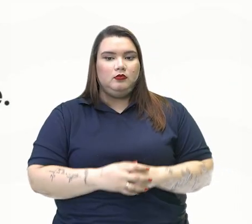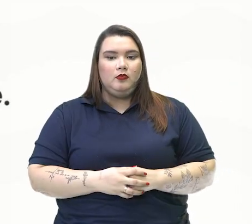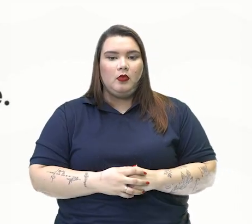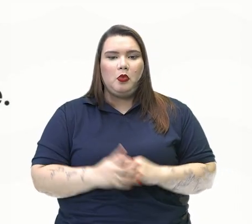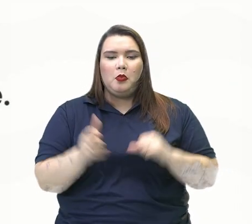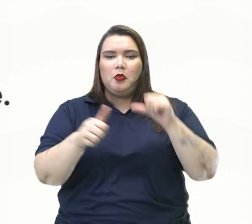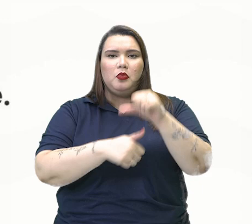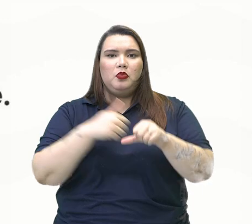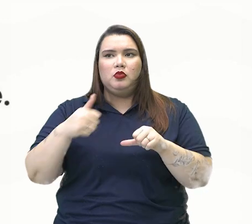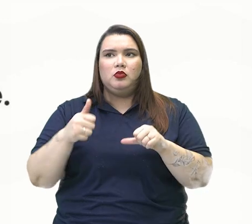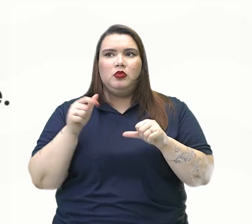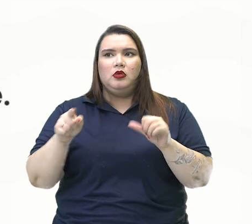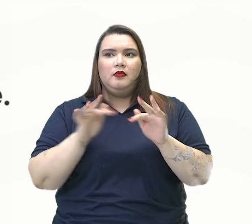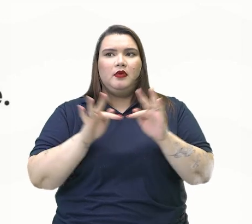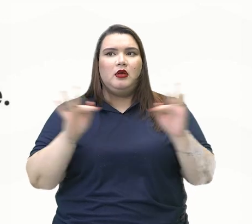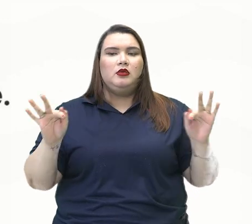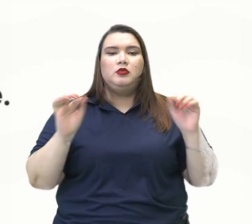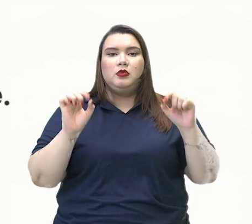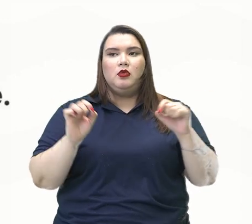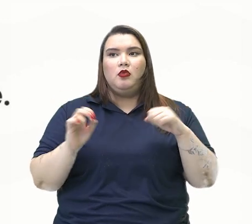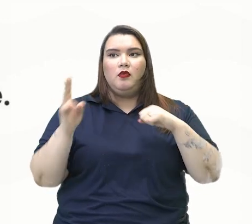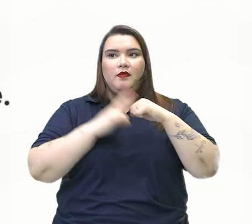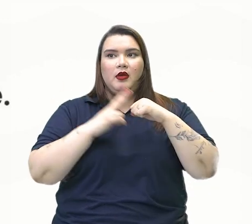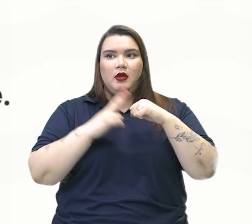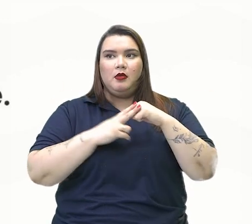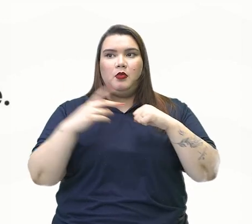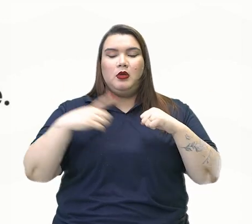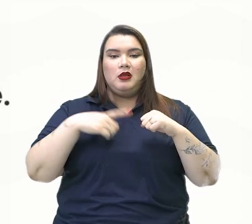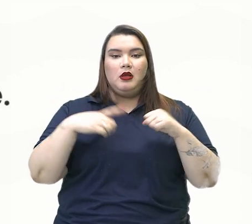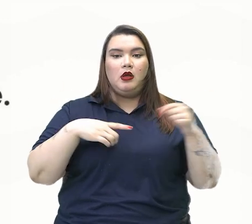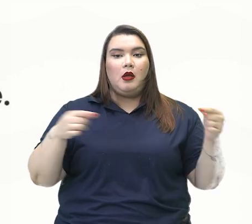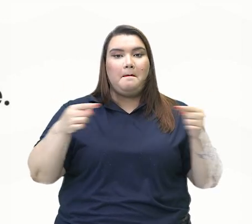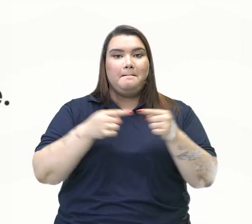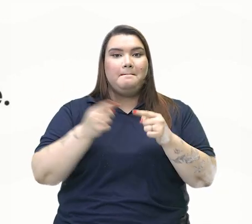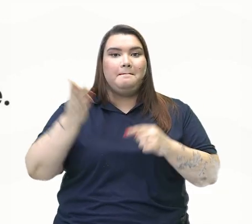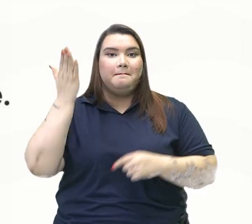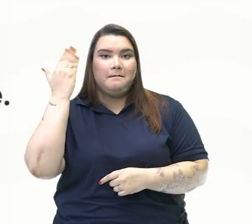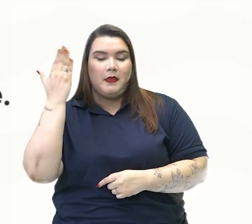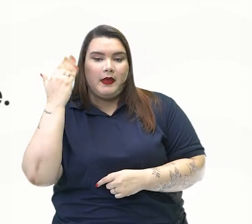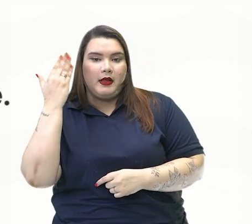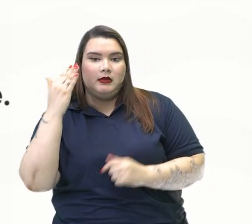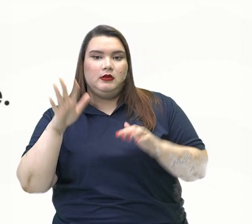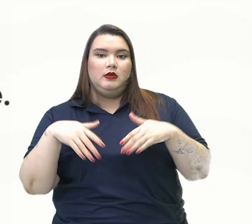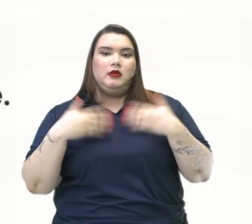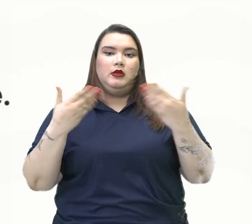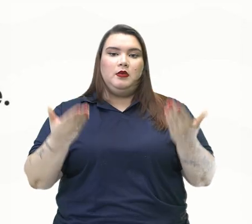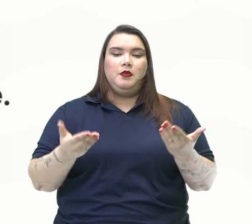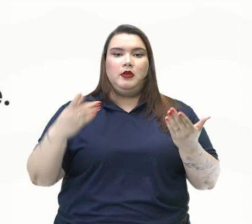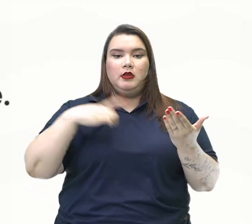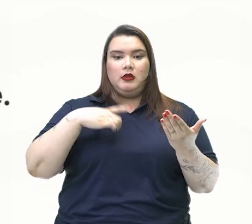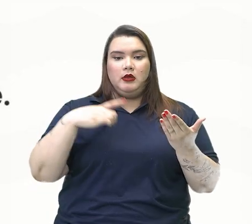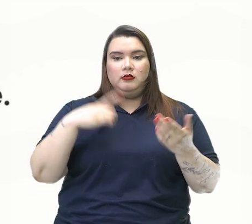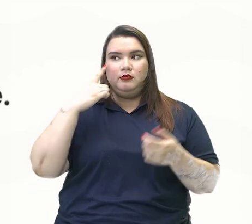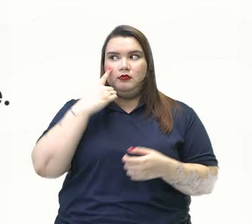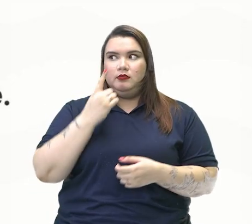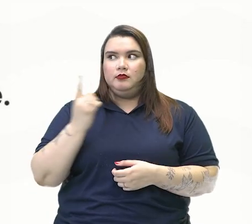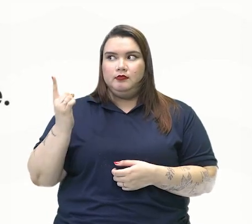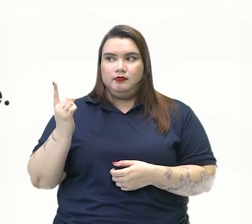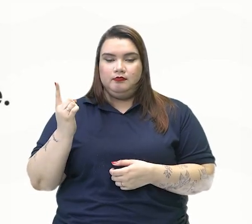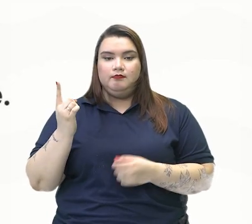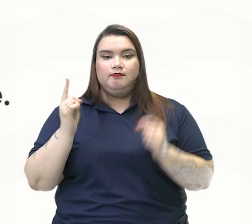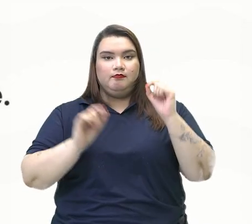gente? Aqui o verbo está no passado, tá? Então nós temos aqui it, presente,